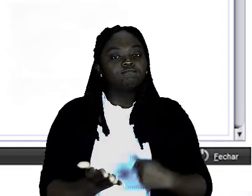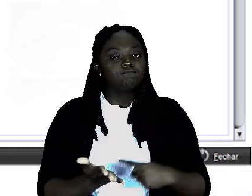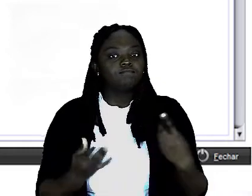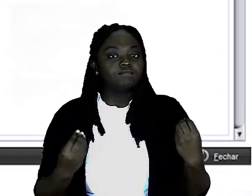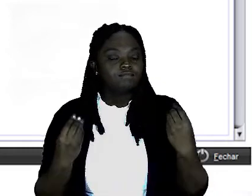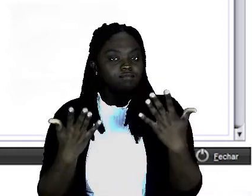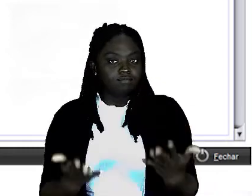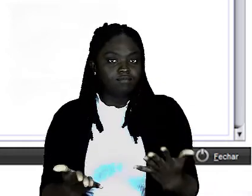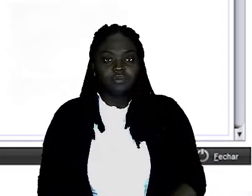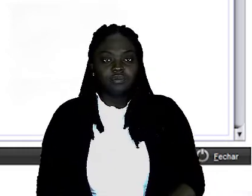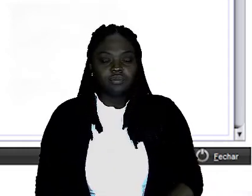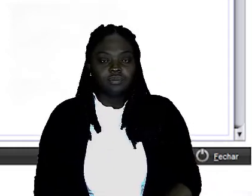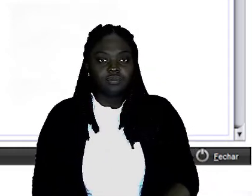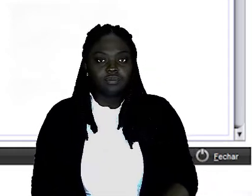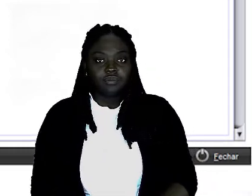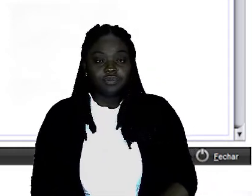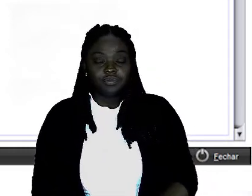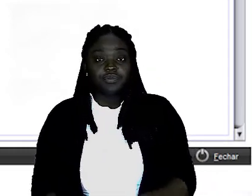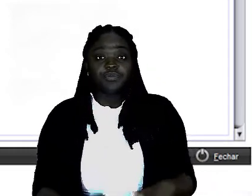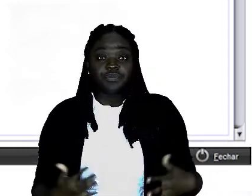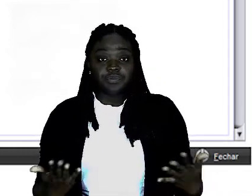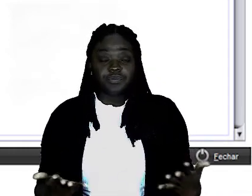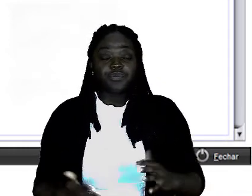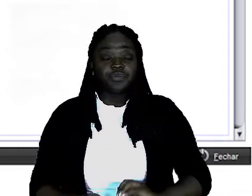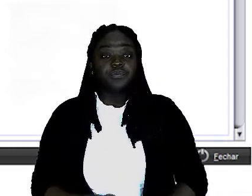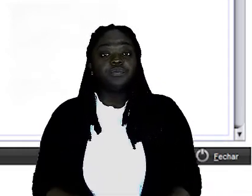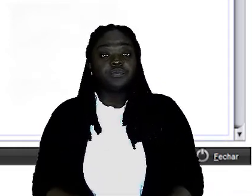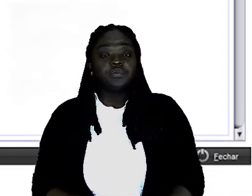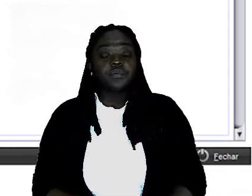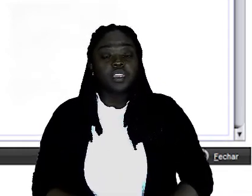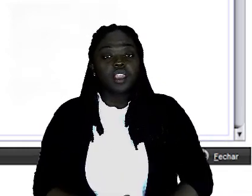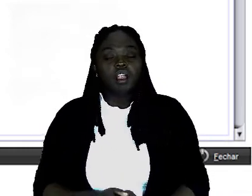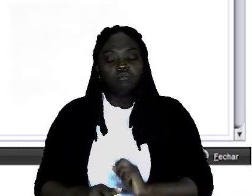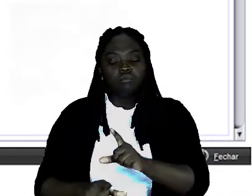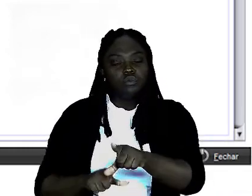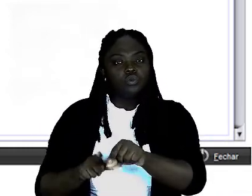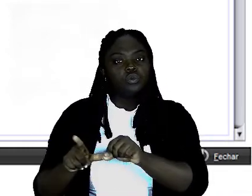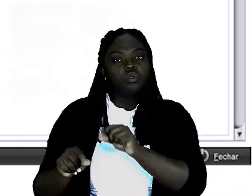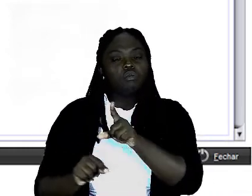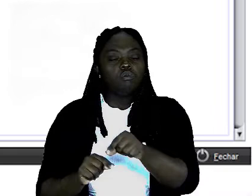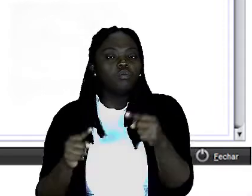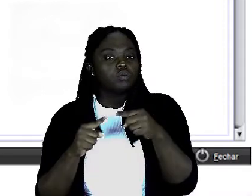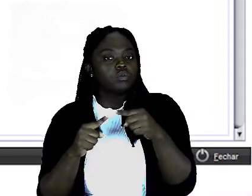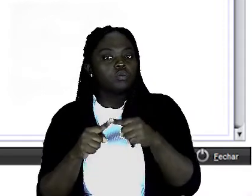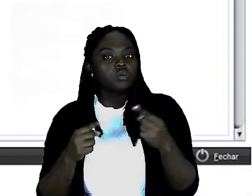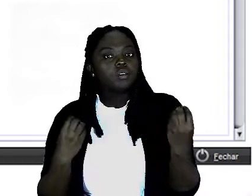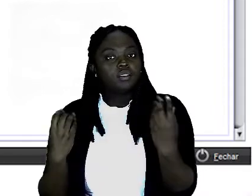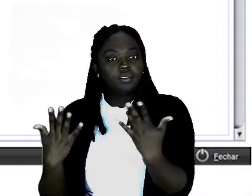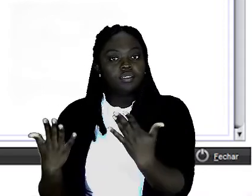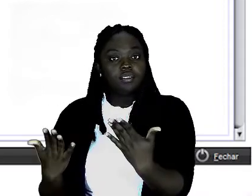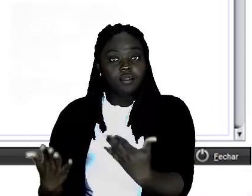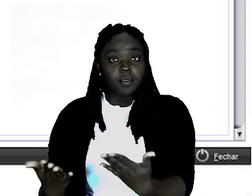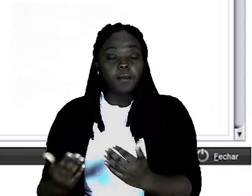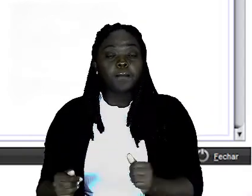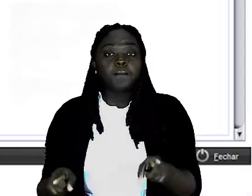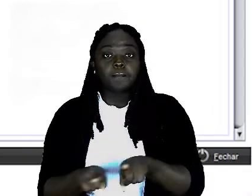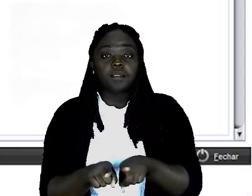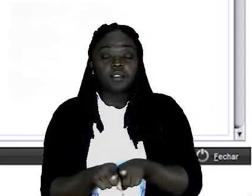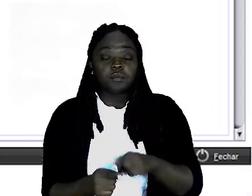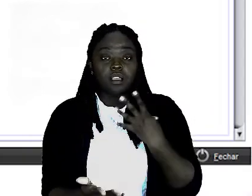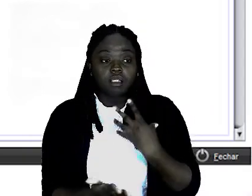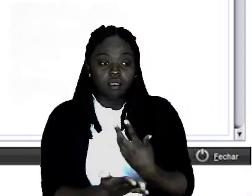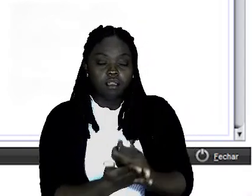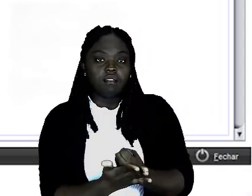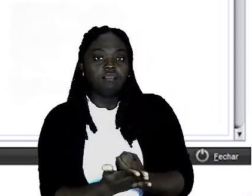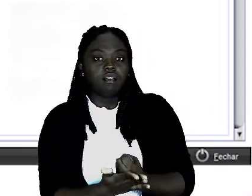entrega das contas. Assim, após selecionar o tipo de entrega desejado e gravar os